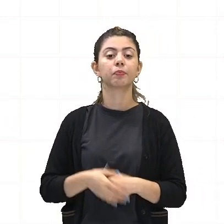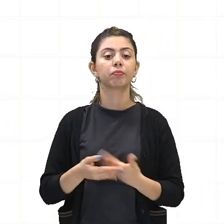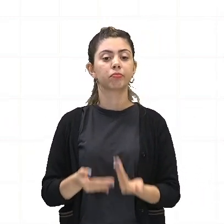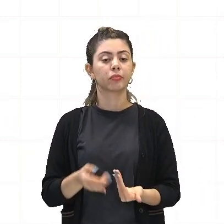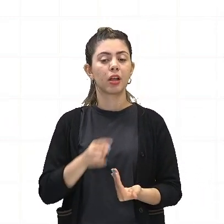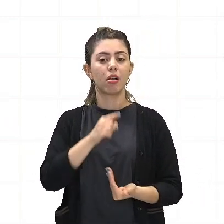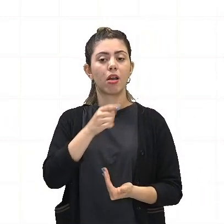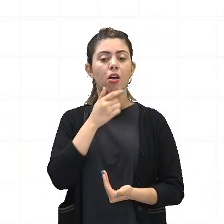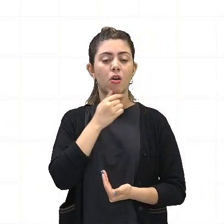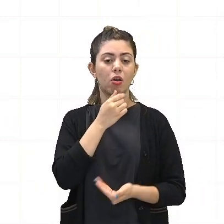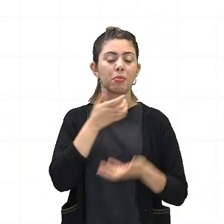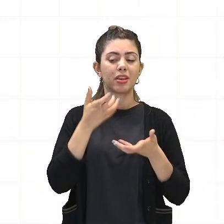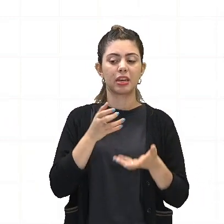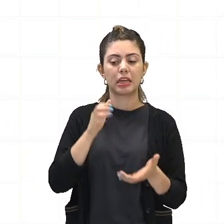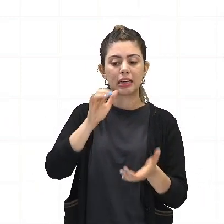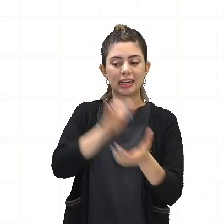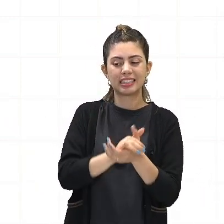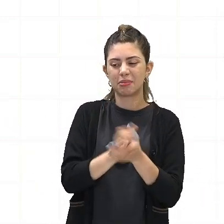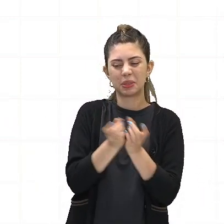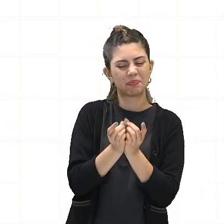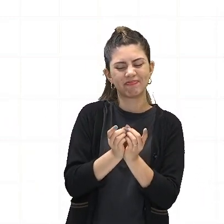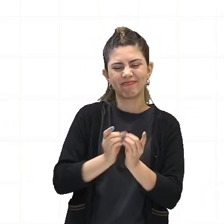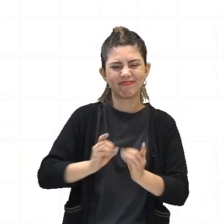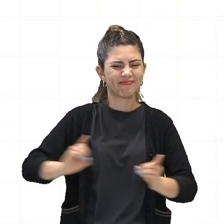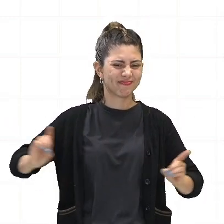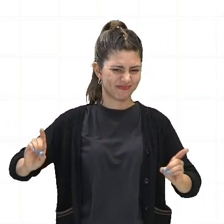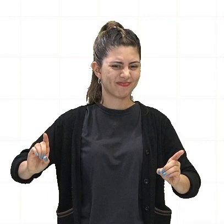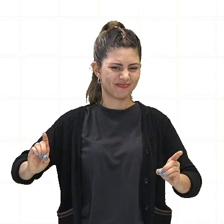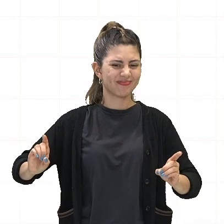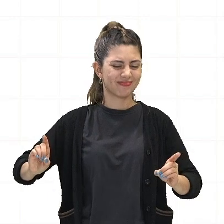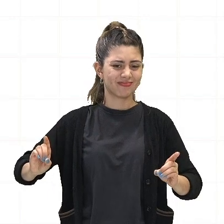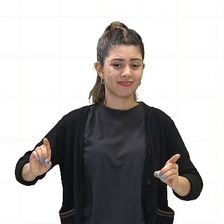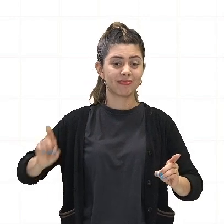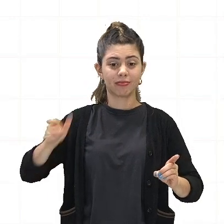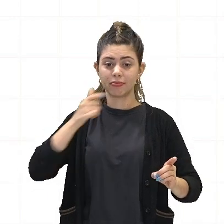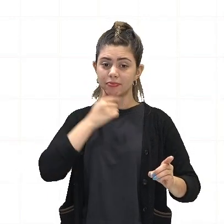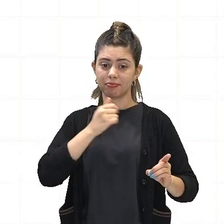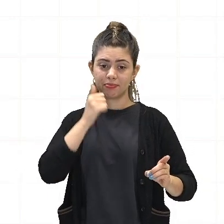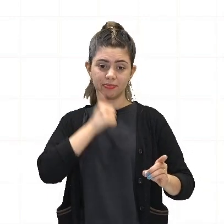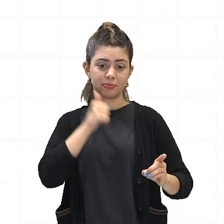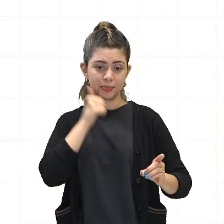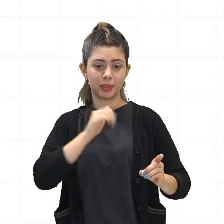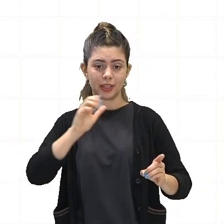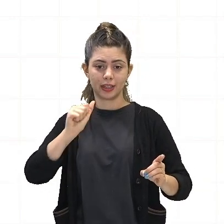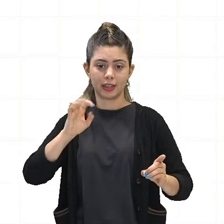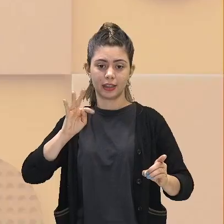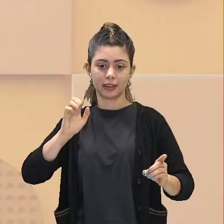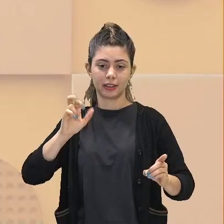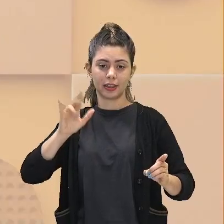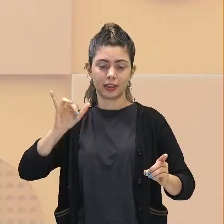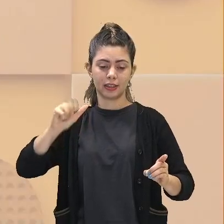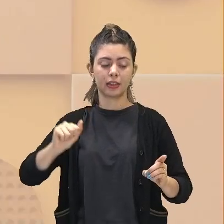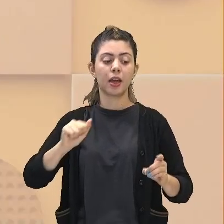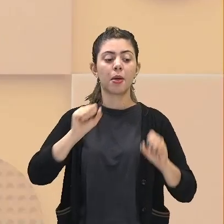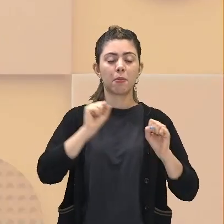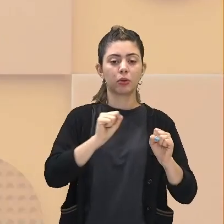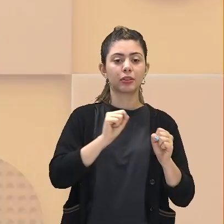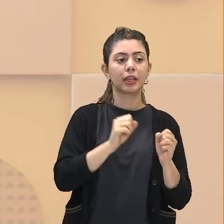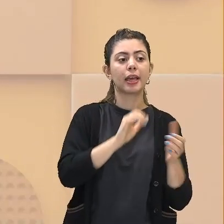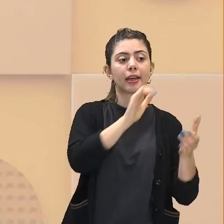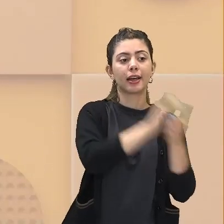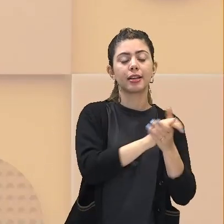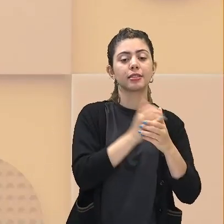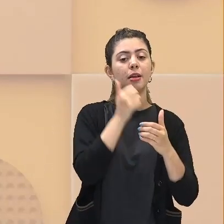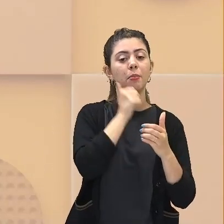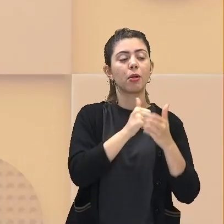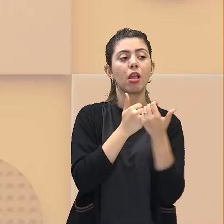1547. A recusa do Papa Clemente VII em conceder o divórcio entre Henrique VIII e